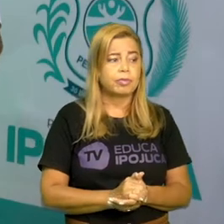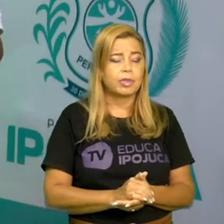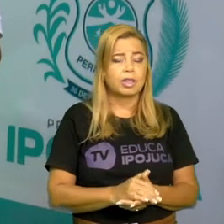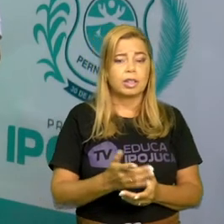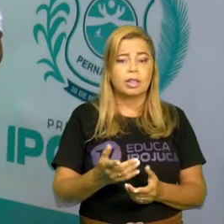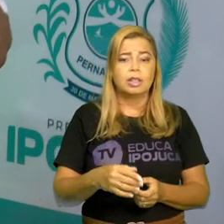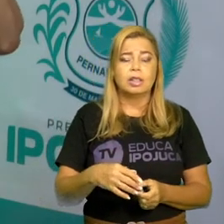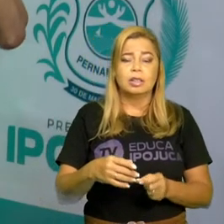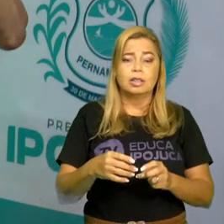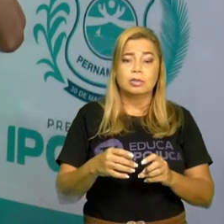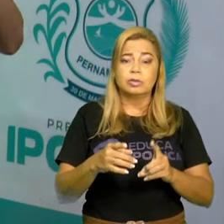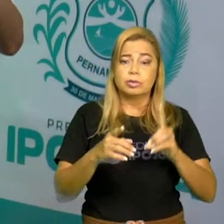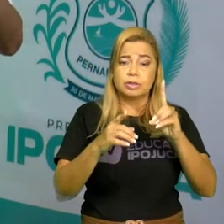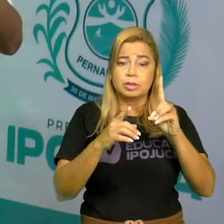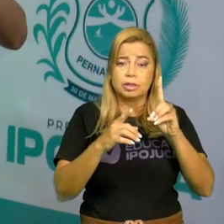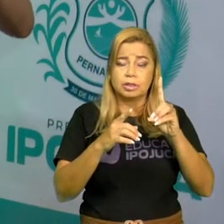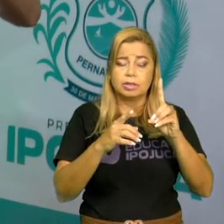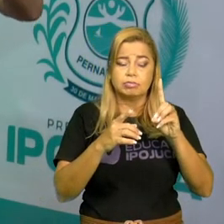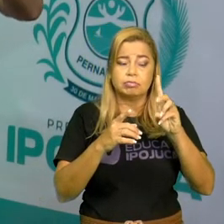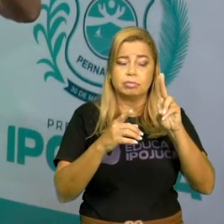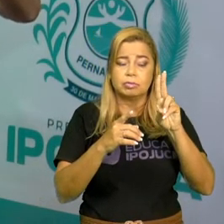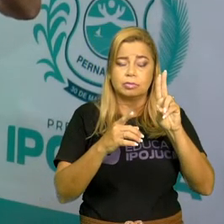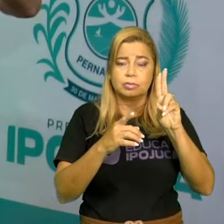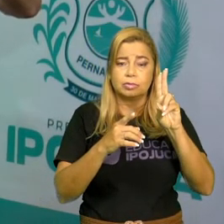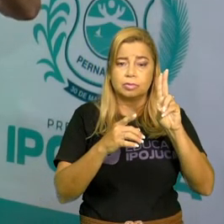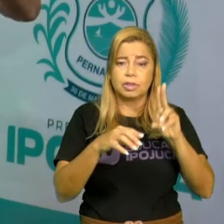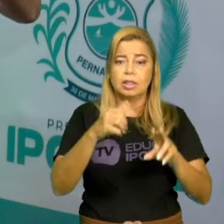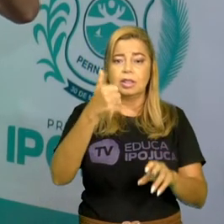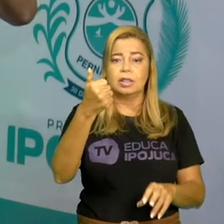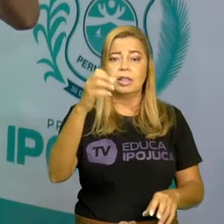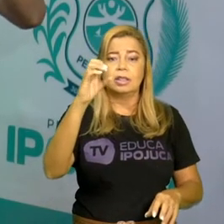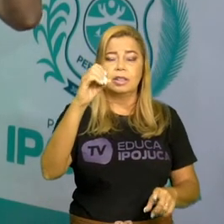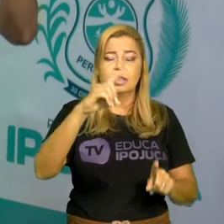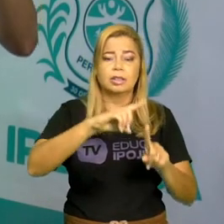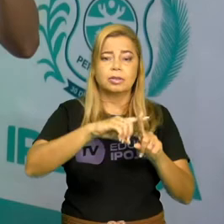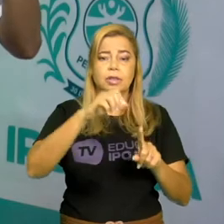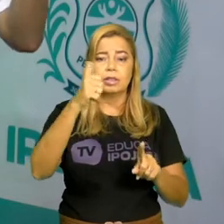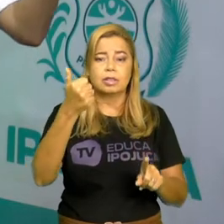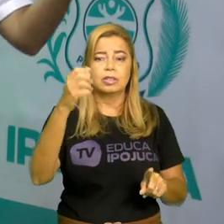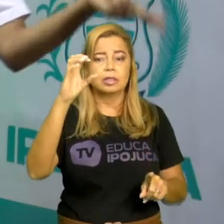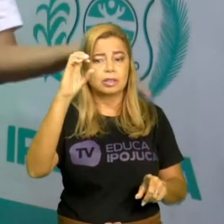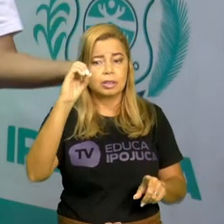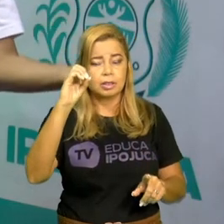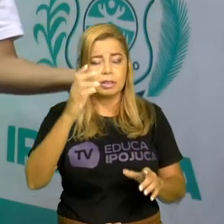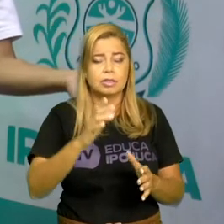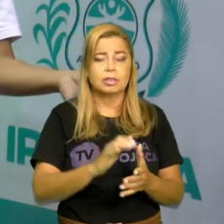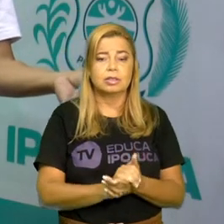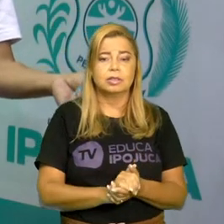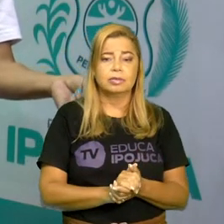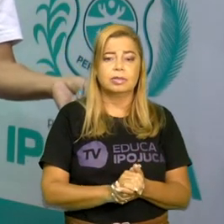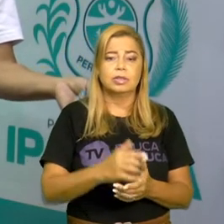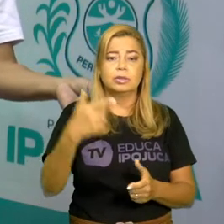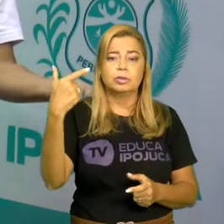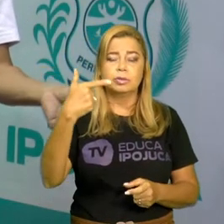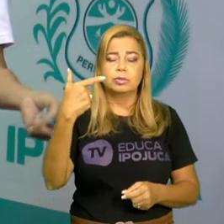de você tem dezenas se você tem o número 2 você tem 10 mais 10 e você tem duas dezena